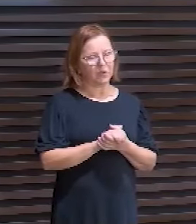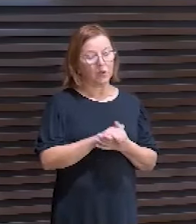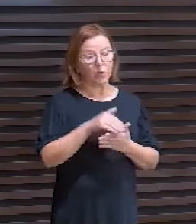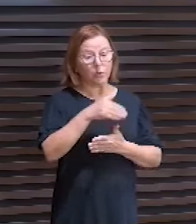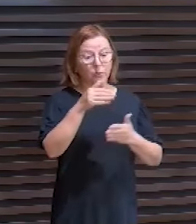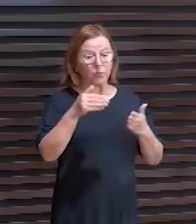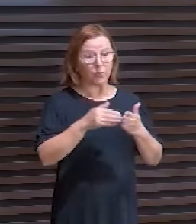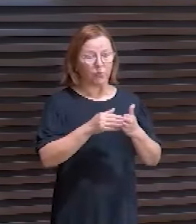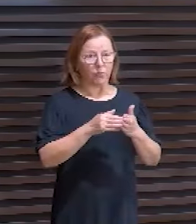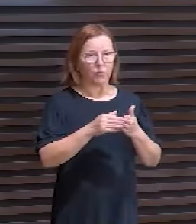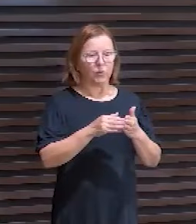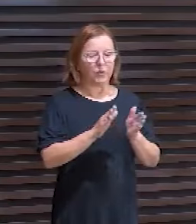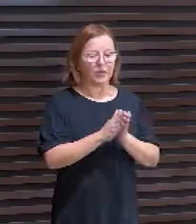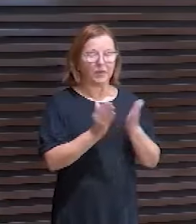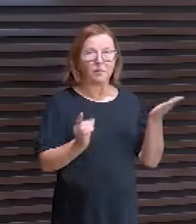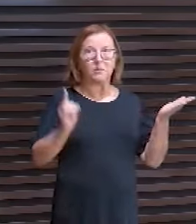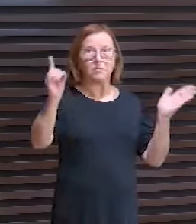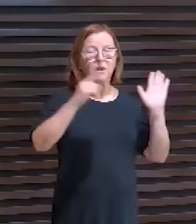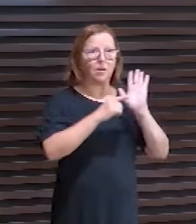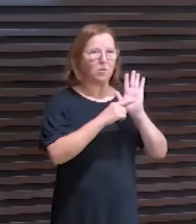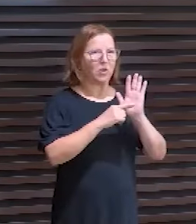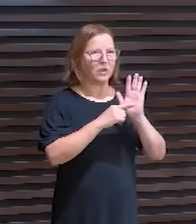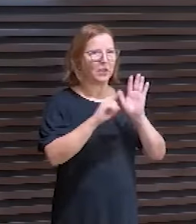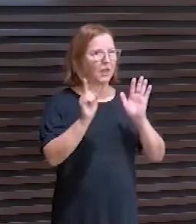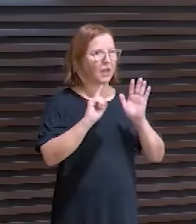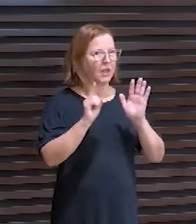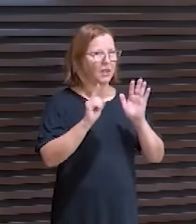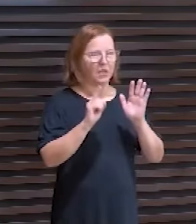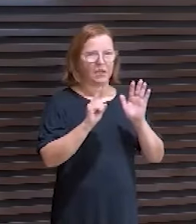você como que está o seu cas